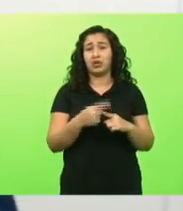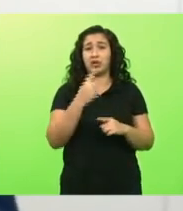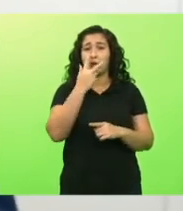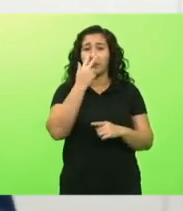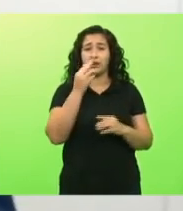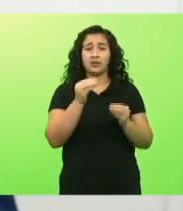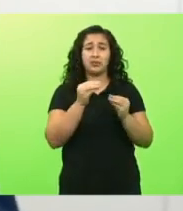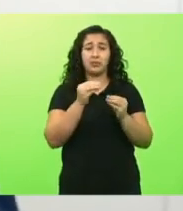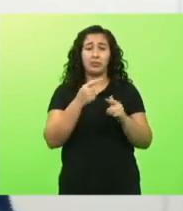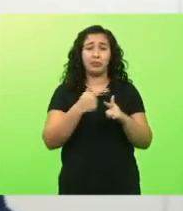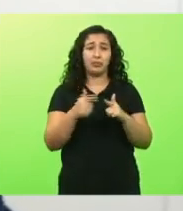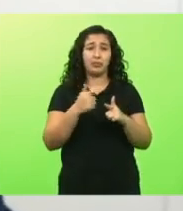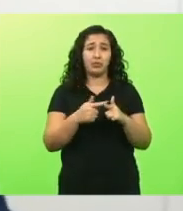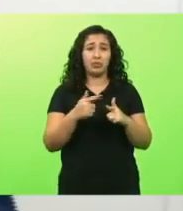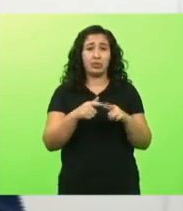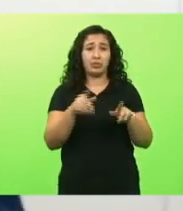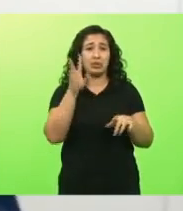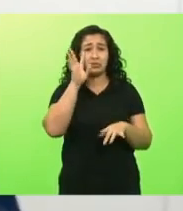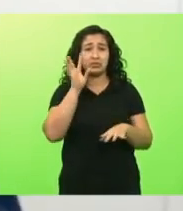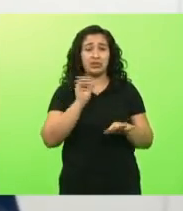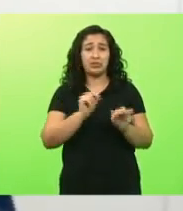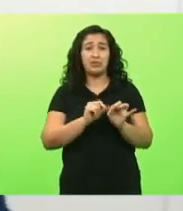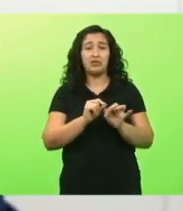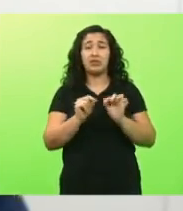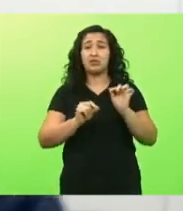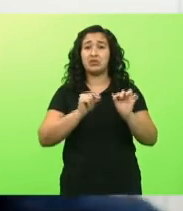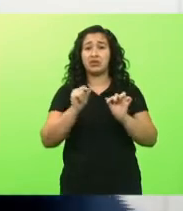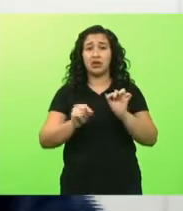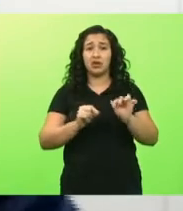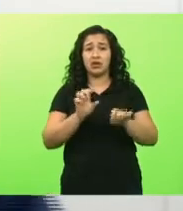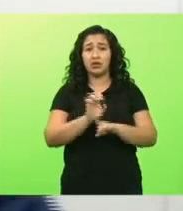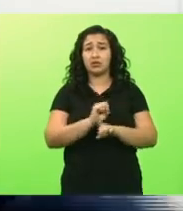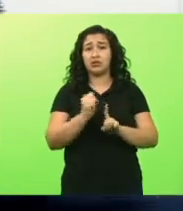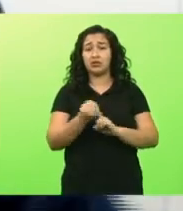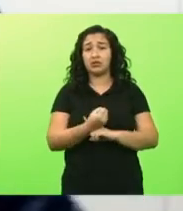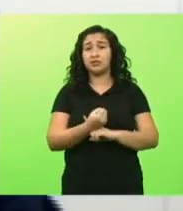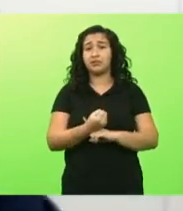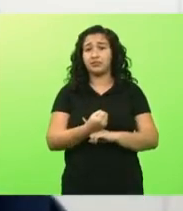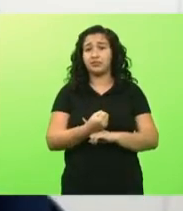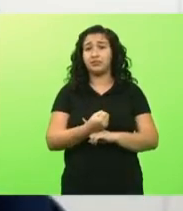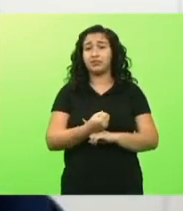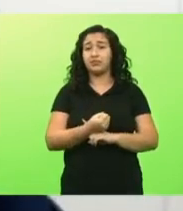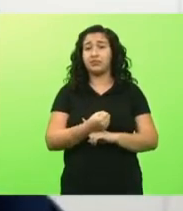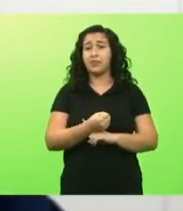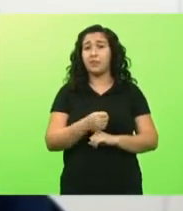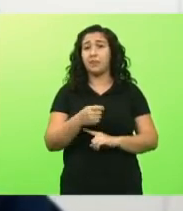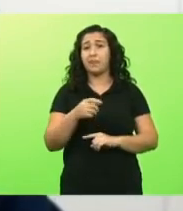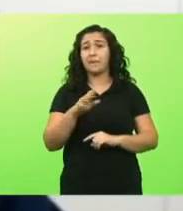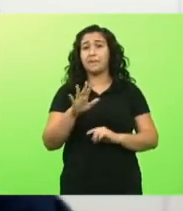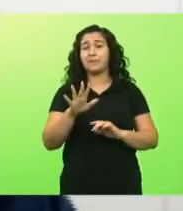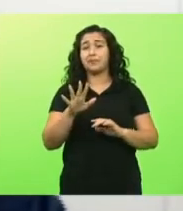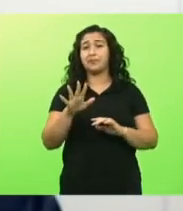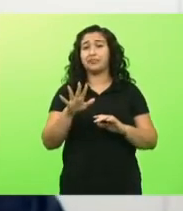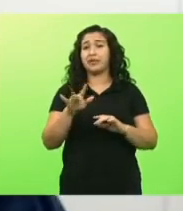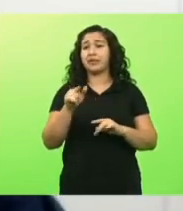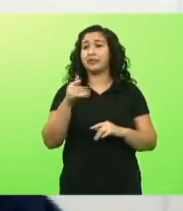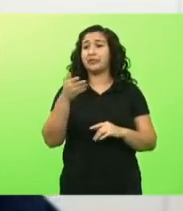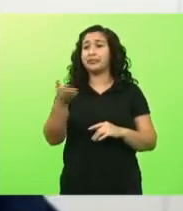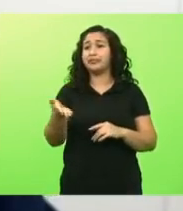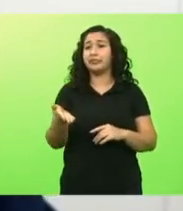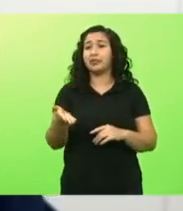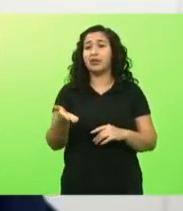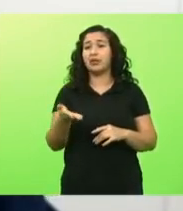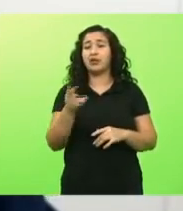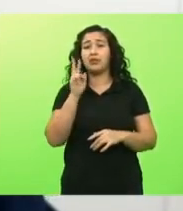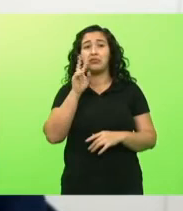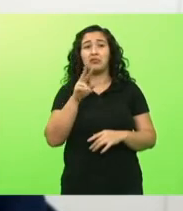o que faz, o cidadão estão ali, alguns aproveitadores recolhendo a carga e sabendo